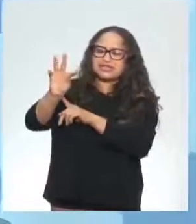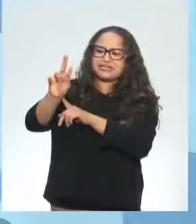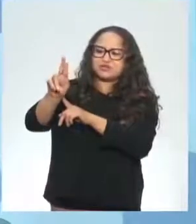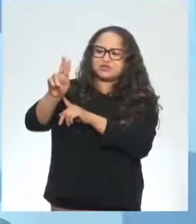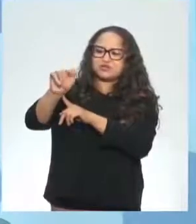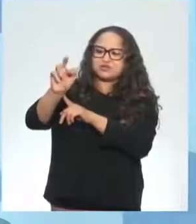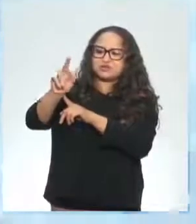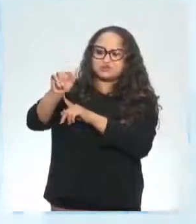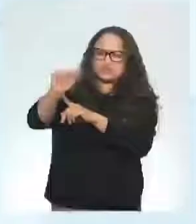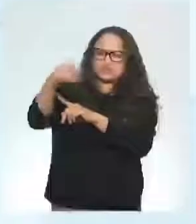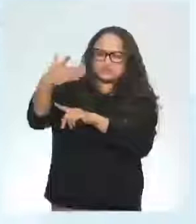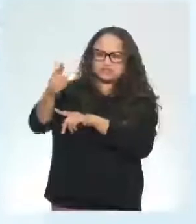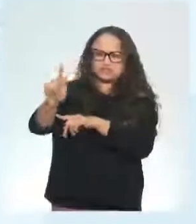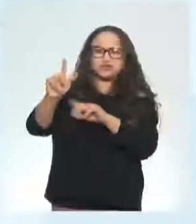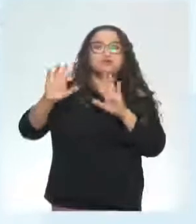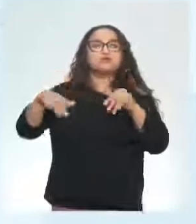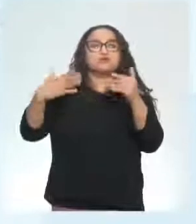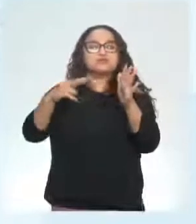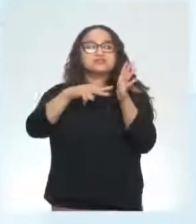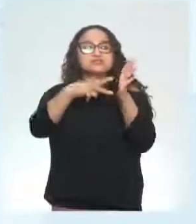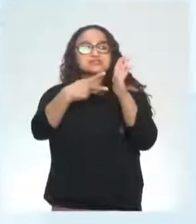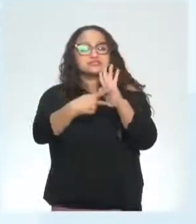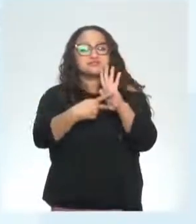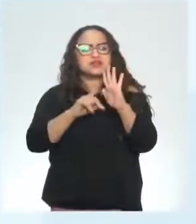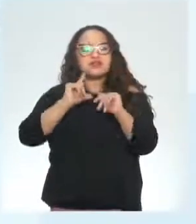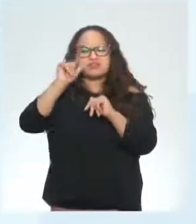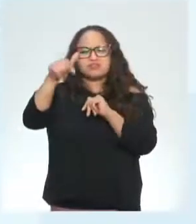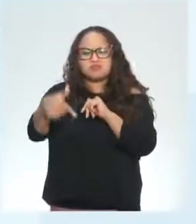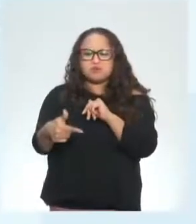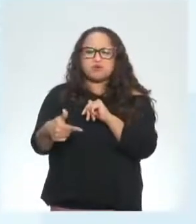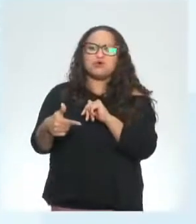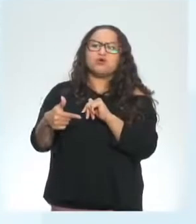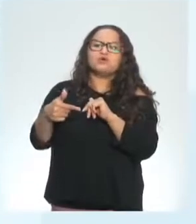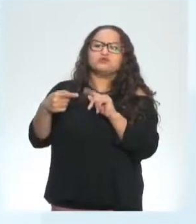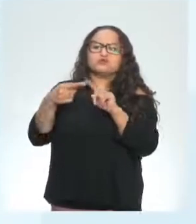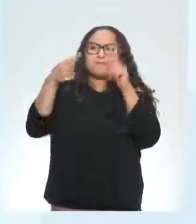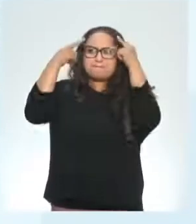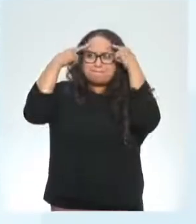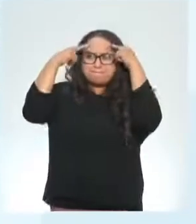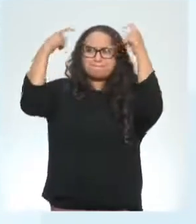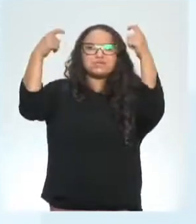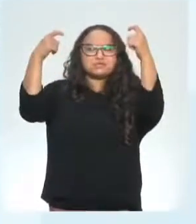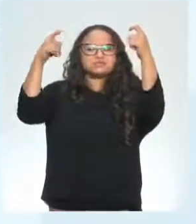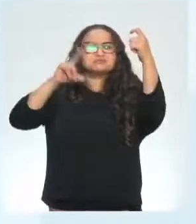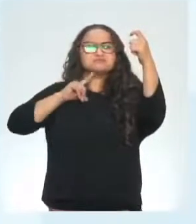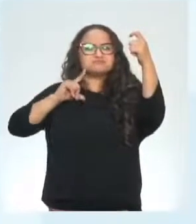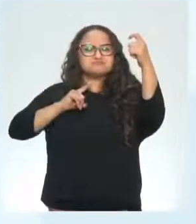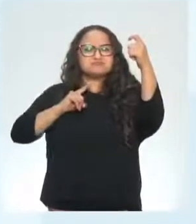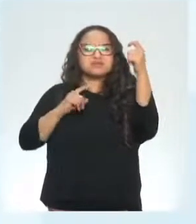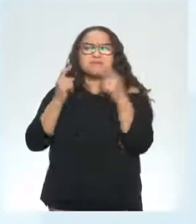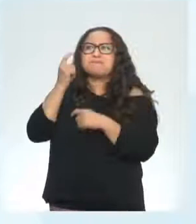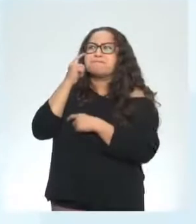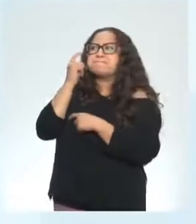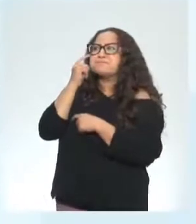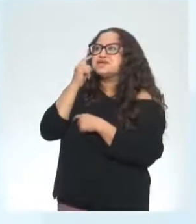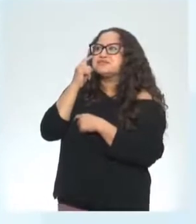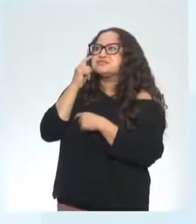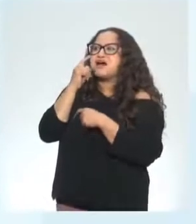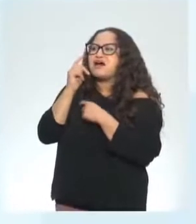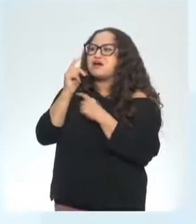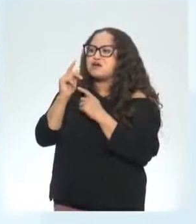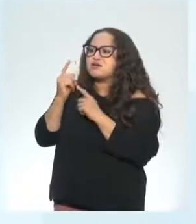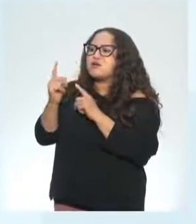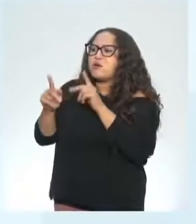que significa? Né? É justamente quando, depois do primeiro insight, depois dessa incubação, que é onde ele vai pensar no público-alvo que ele